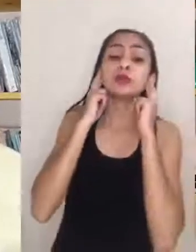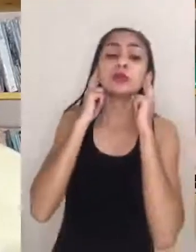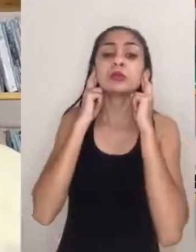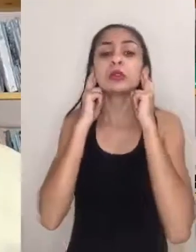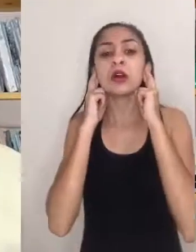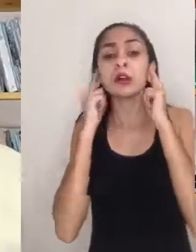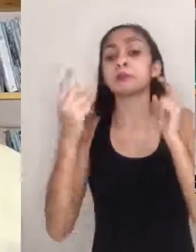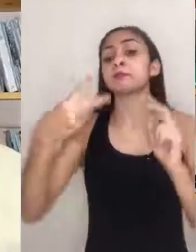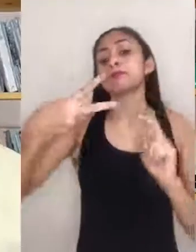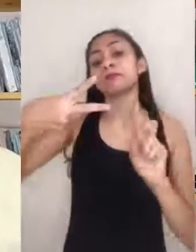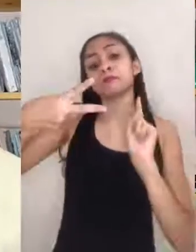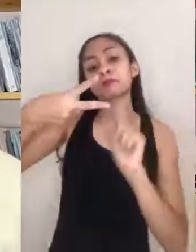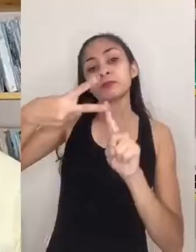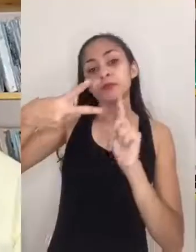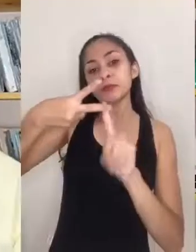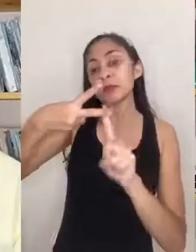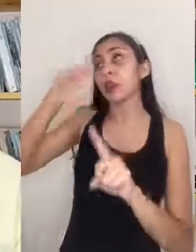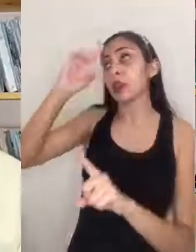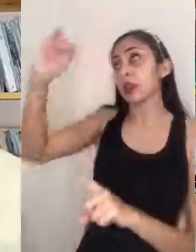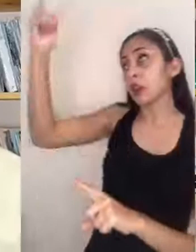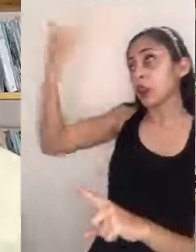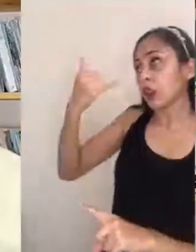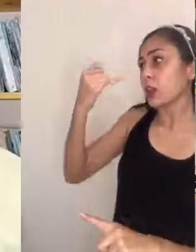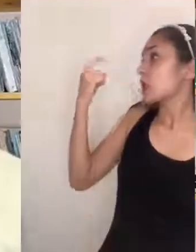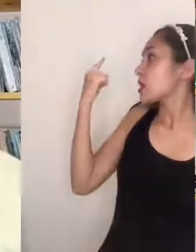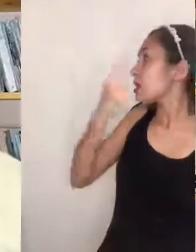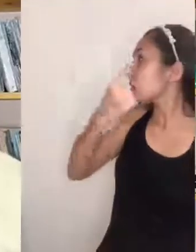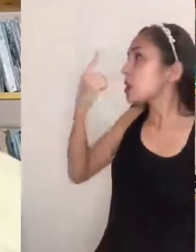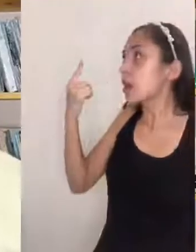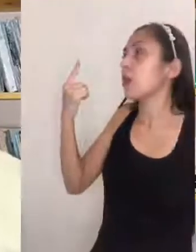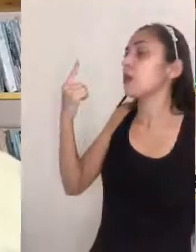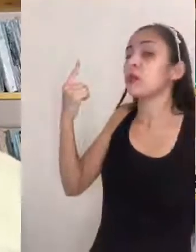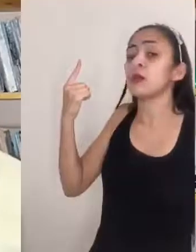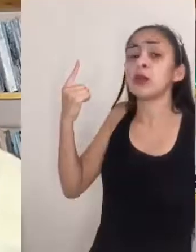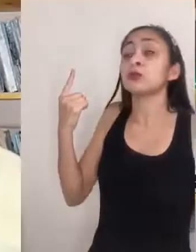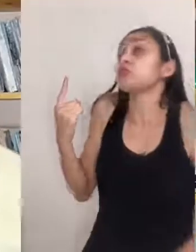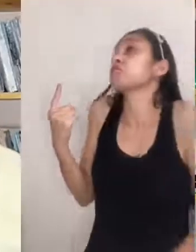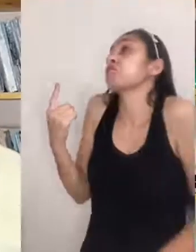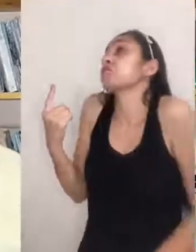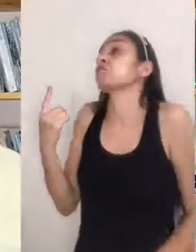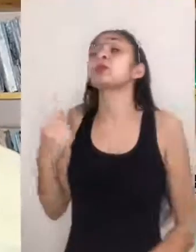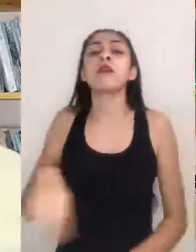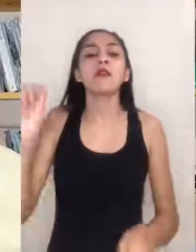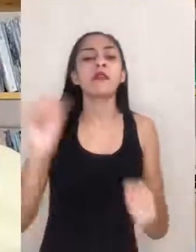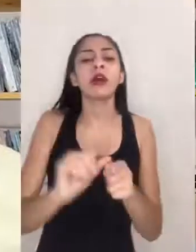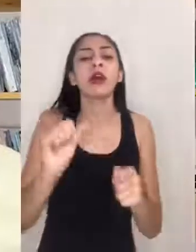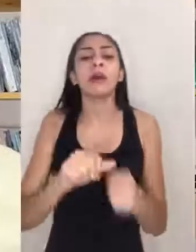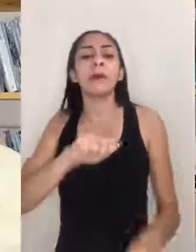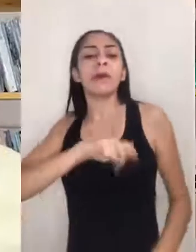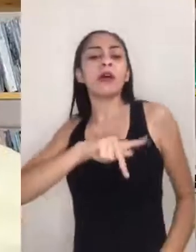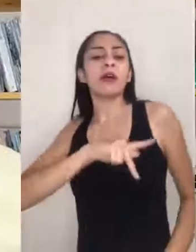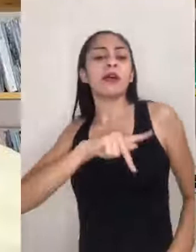comissão, quando Deus diz para nós não fazermos ou não agirmos de uma determinada maneira